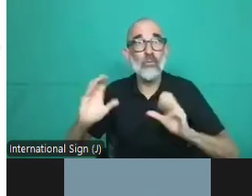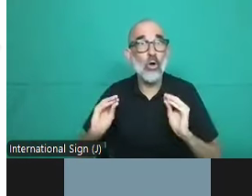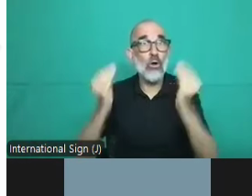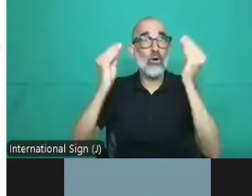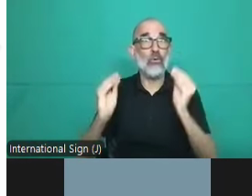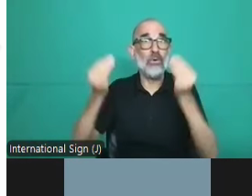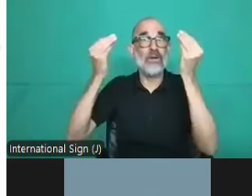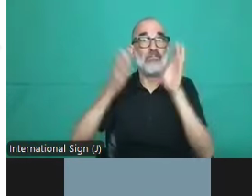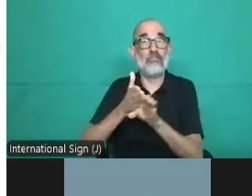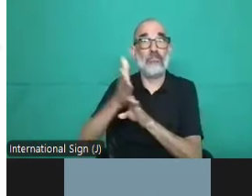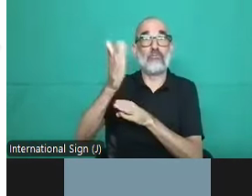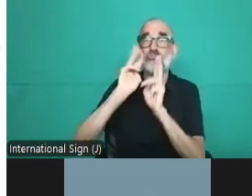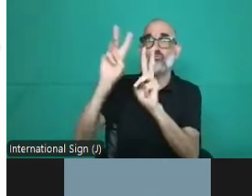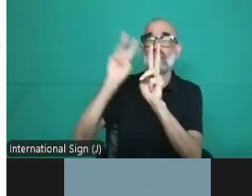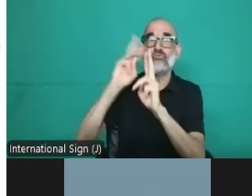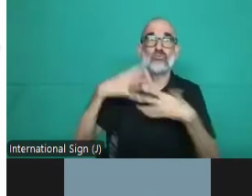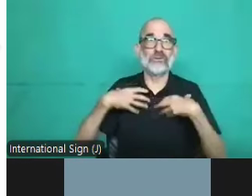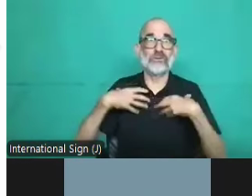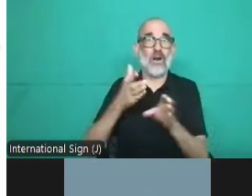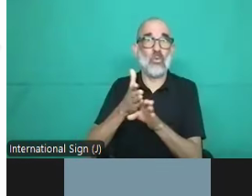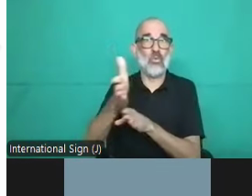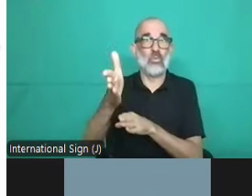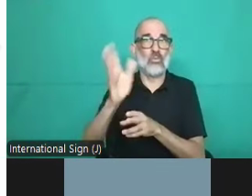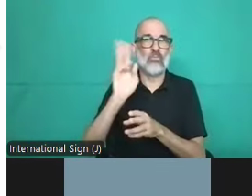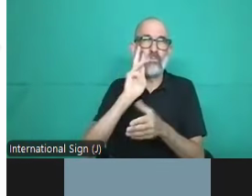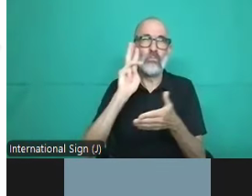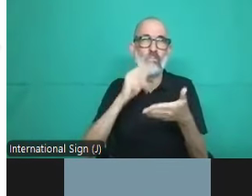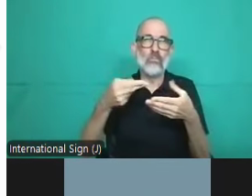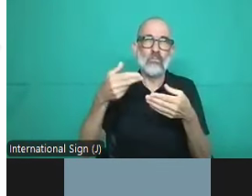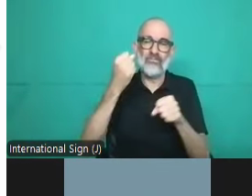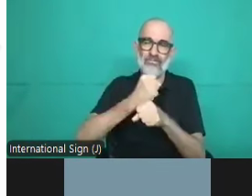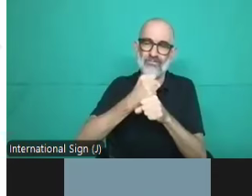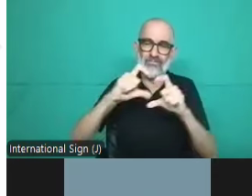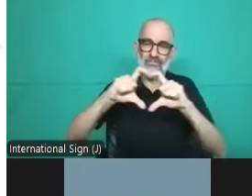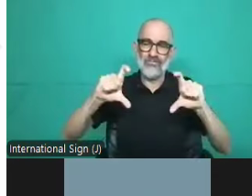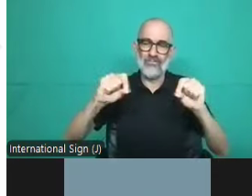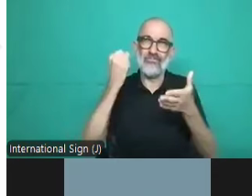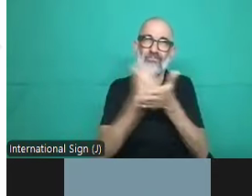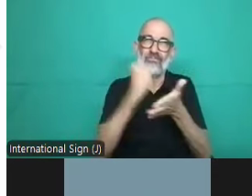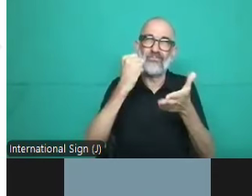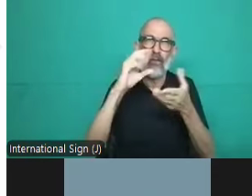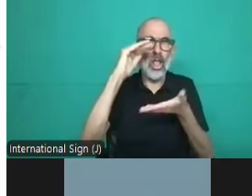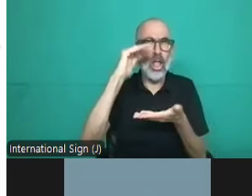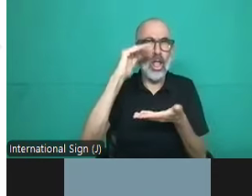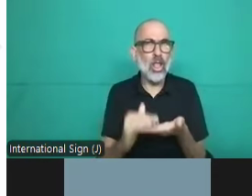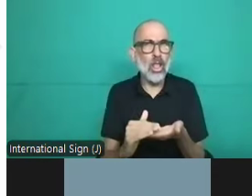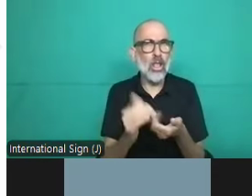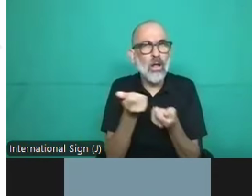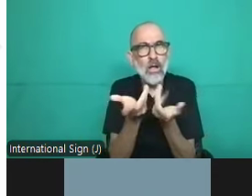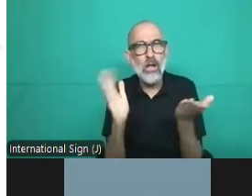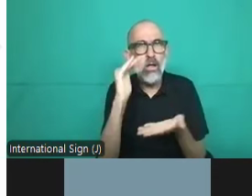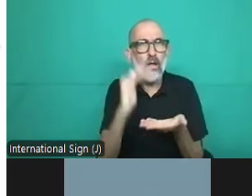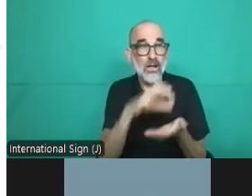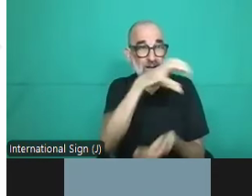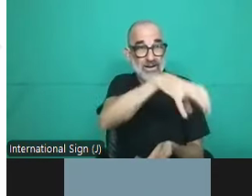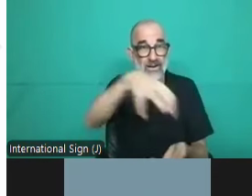pública, fíjense. medicina e também saúde Y de acuerdo pública. a lo que nos De dicen acordo esta com información a del OECD, informação da el OECT,